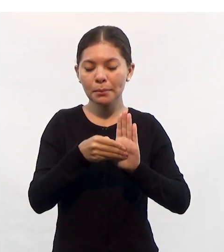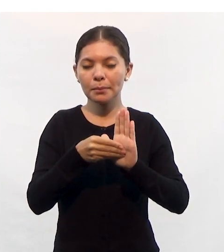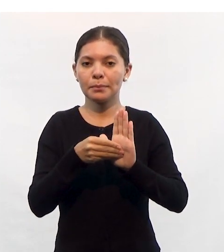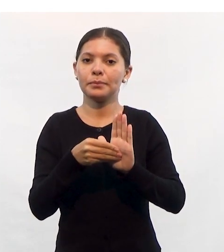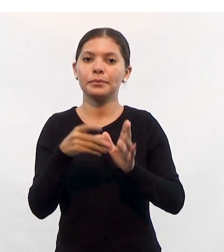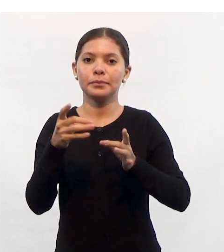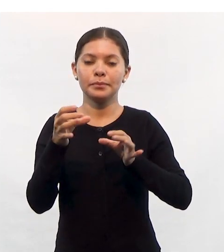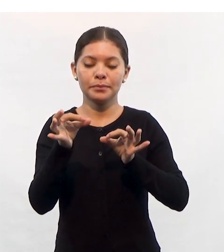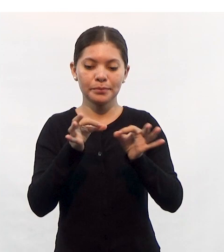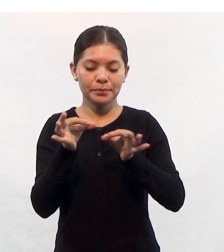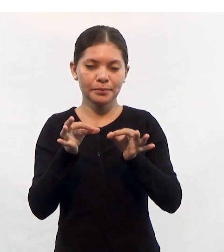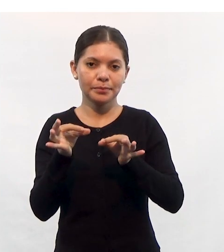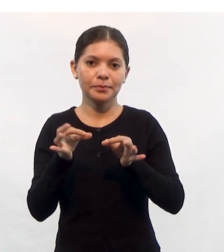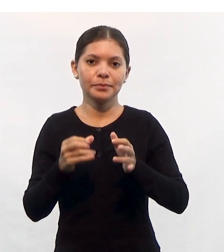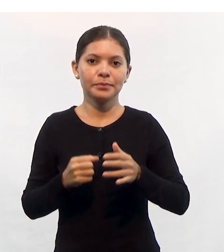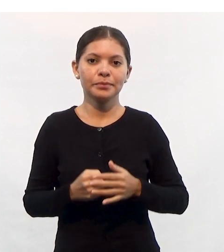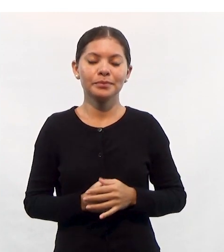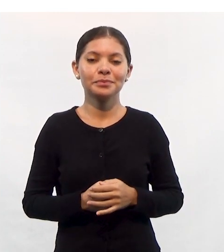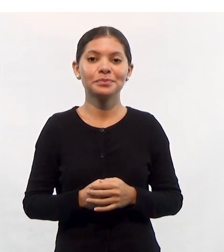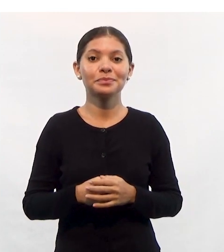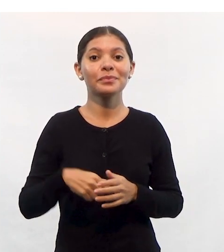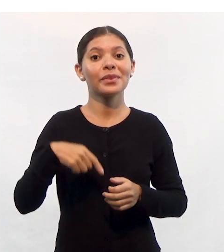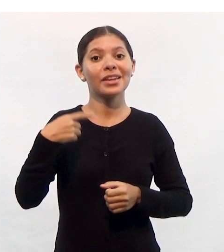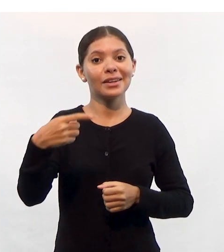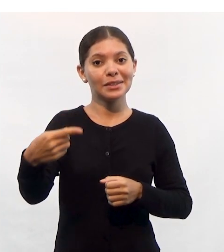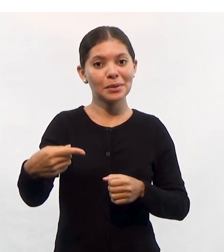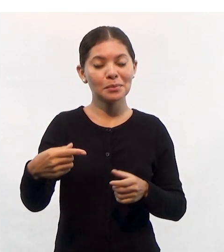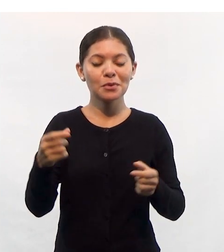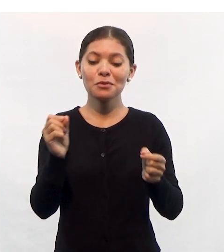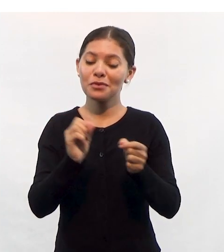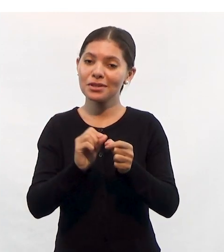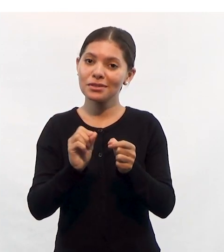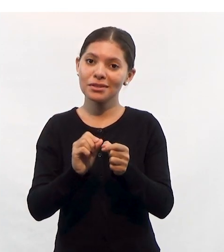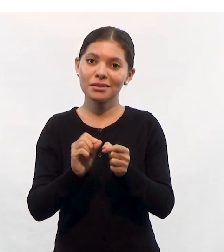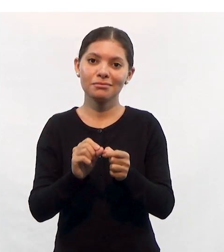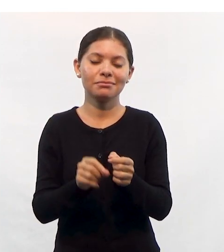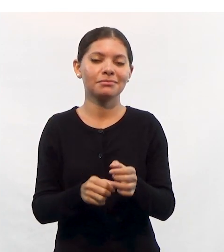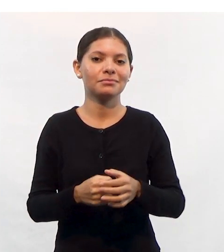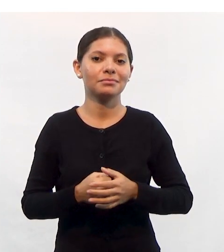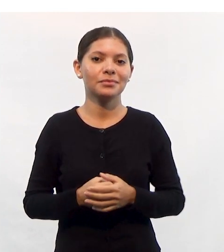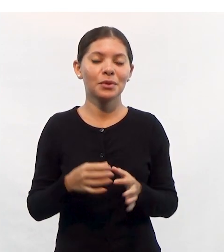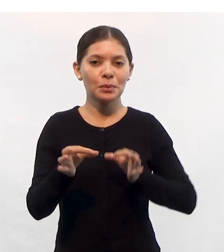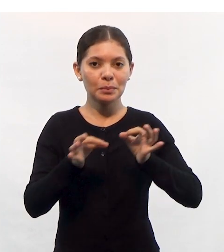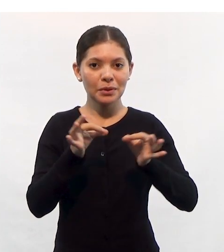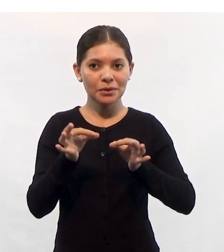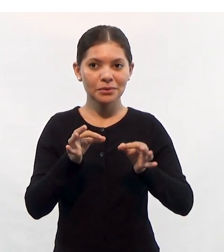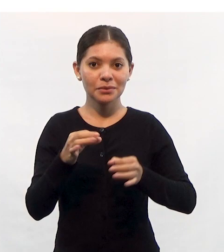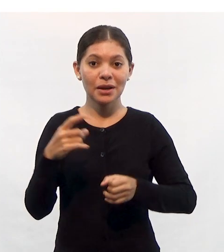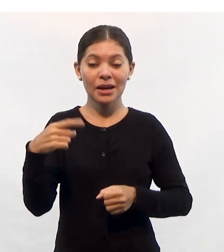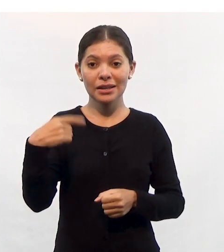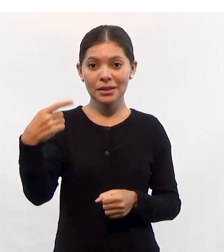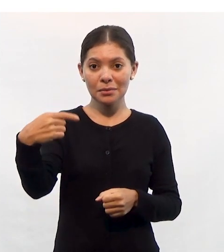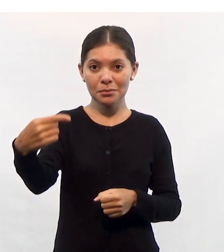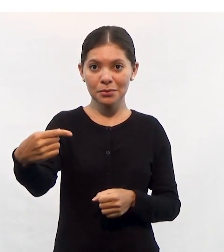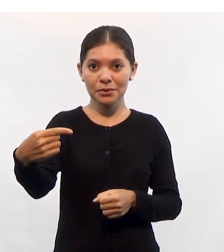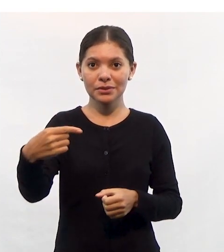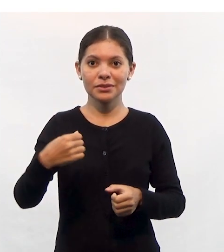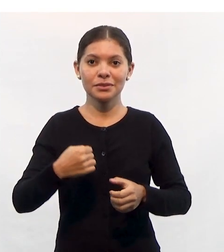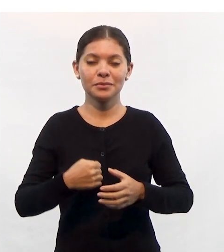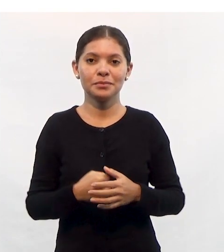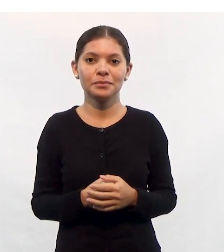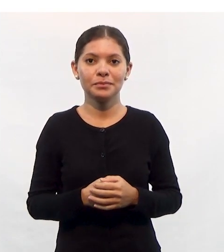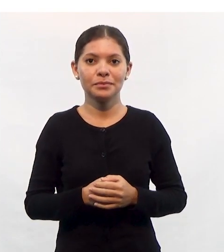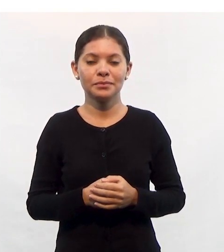fazer implementação do plano de produção e a execução desse plano após isso